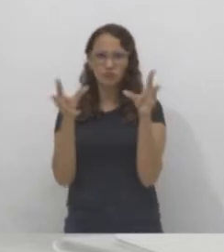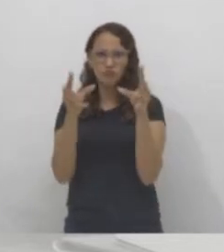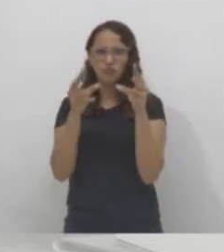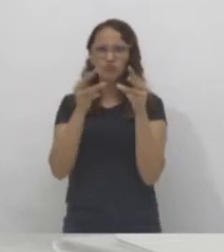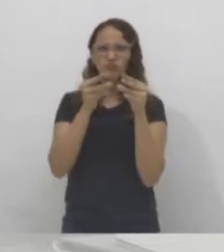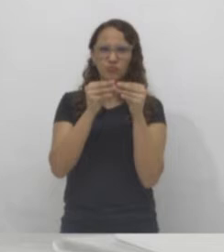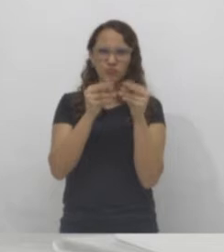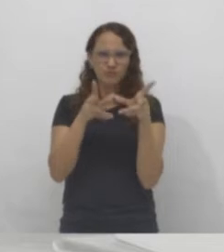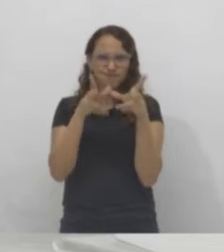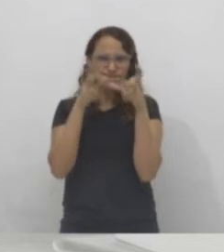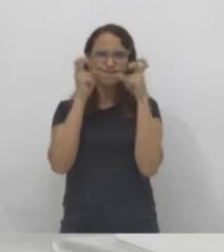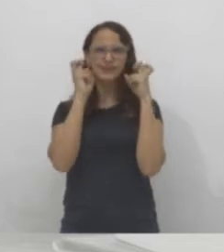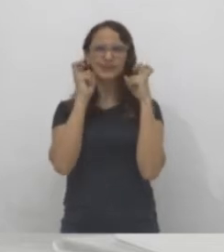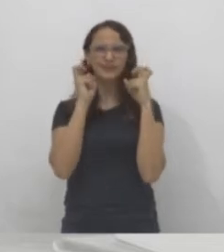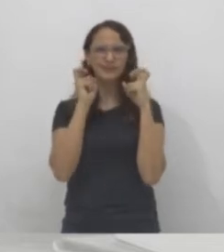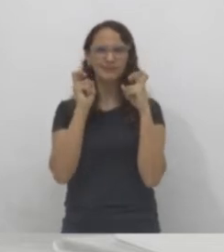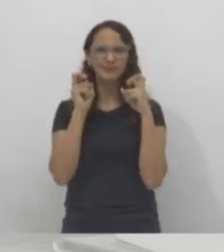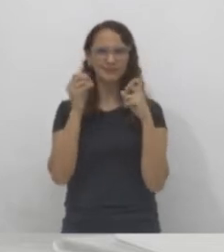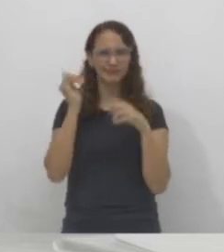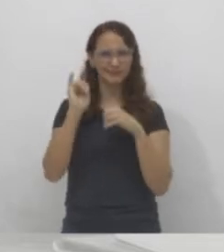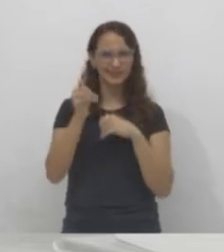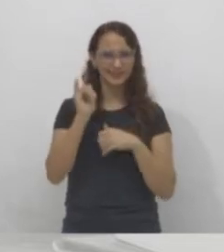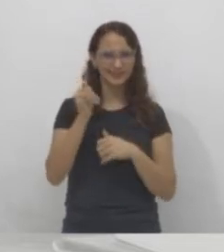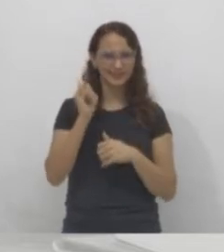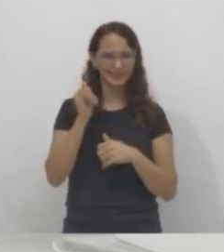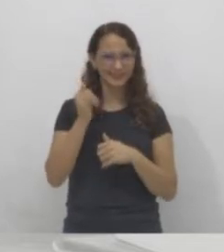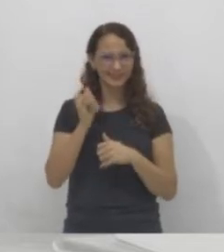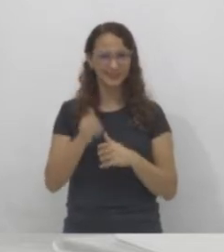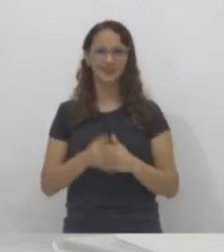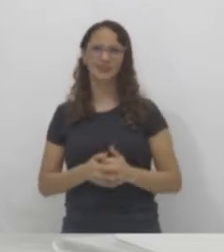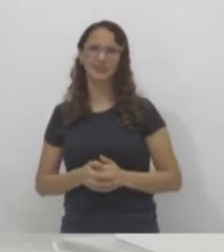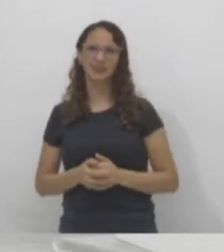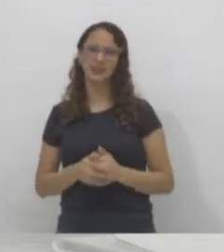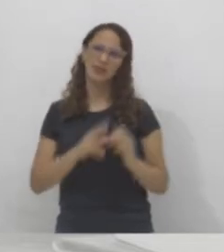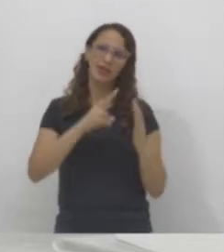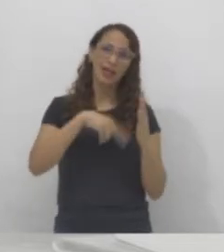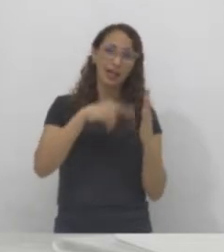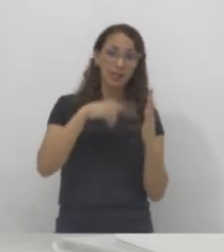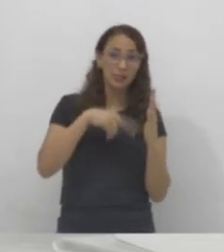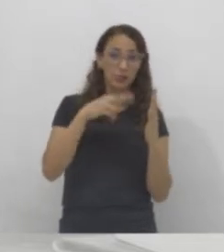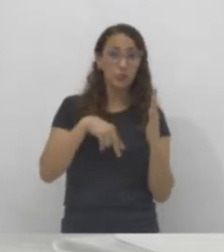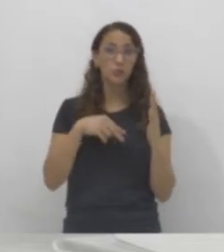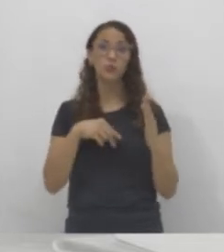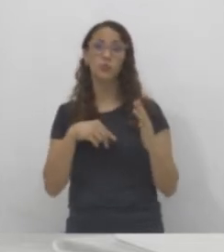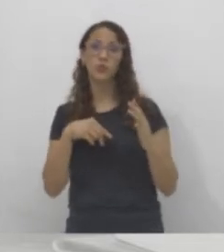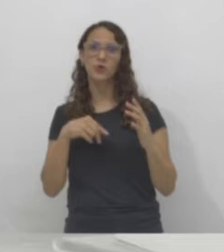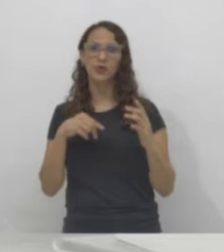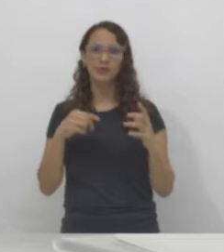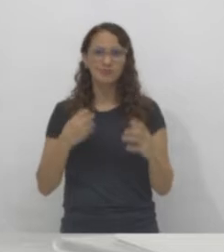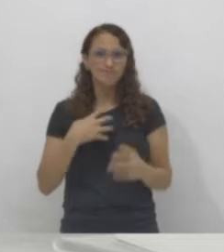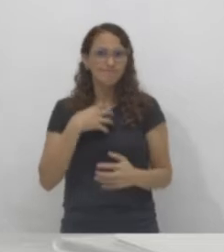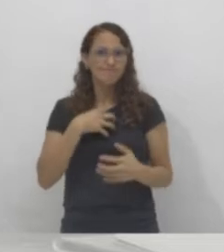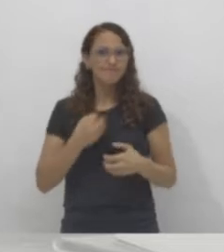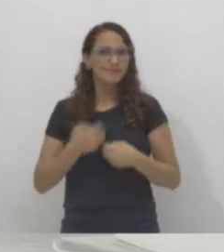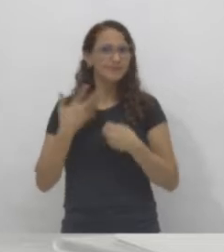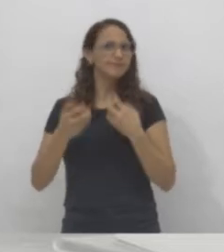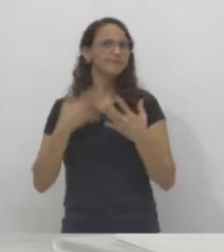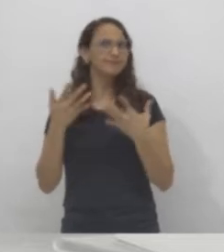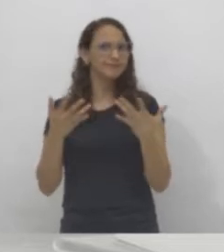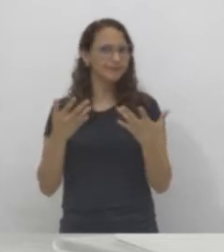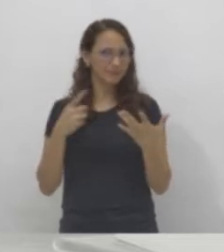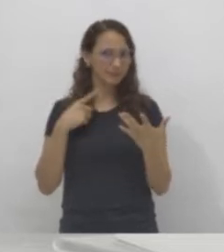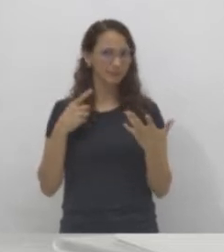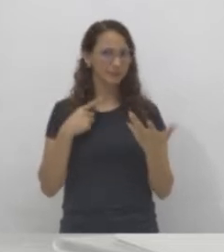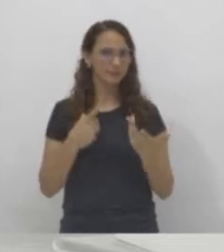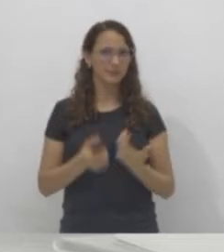narrativa, né? Porque se não tivesse essa leitura com entonação, não teria, aí que não teria graça mesmo. Tudo bem? Essa